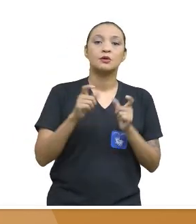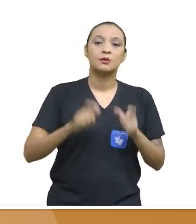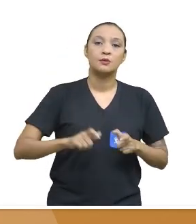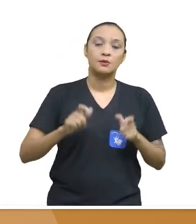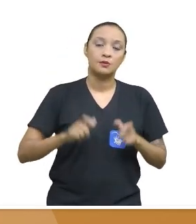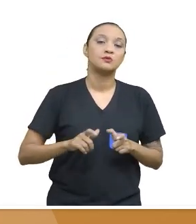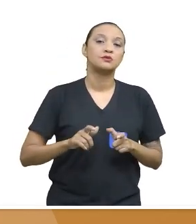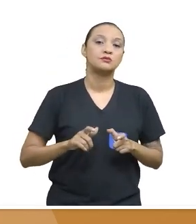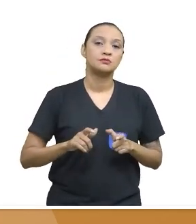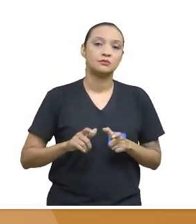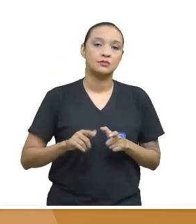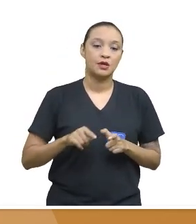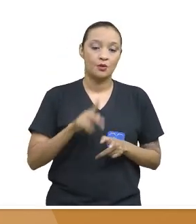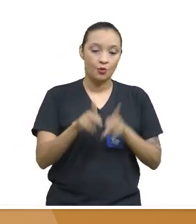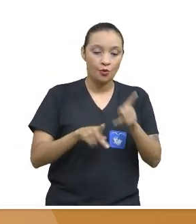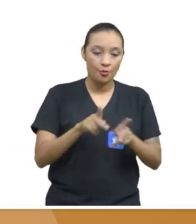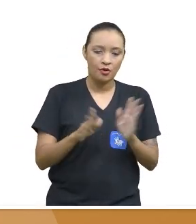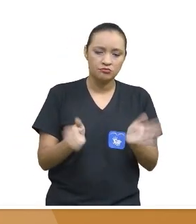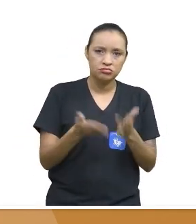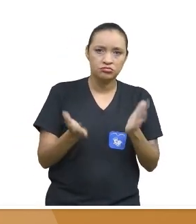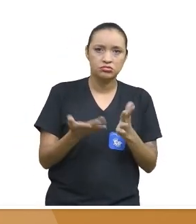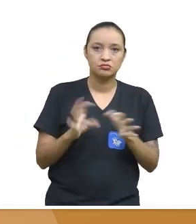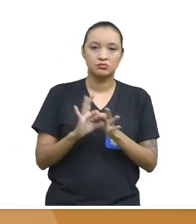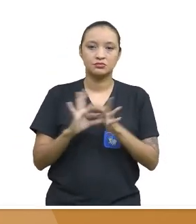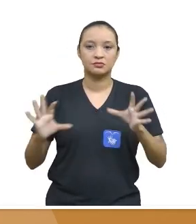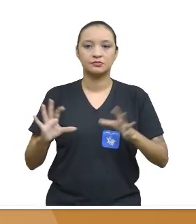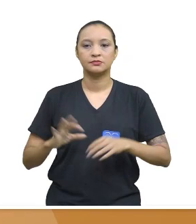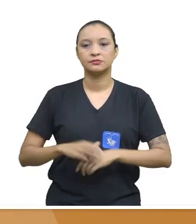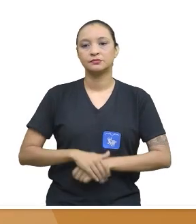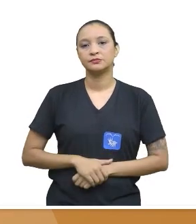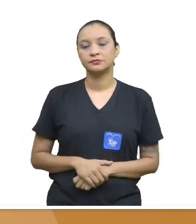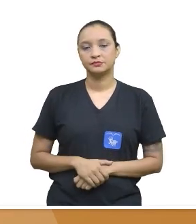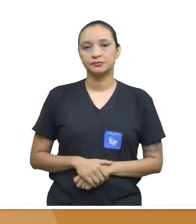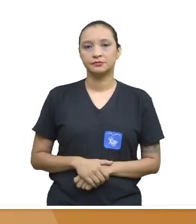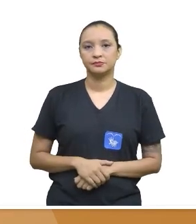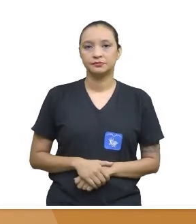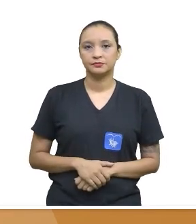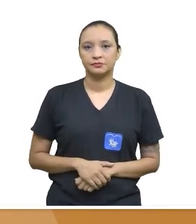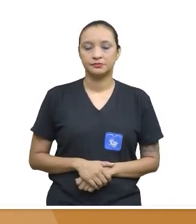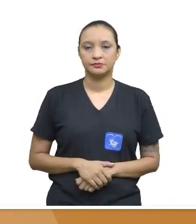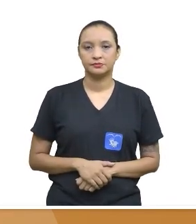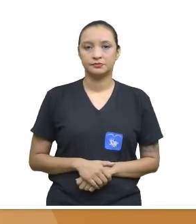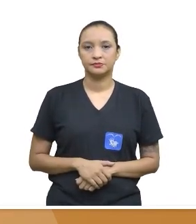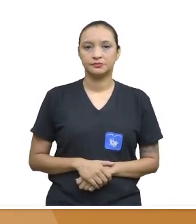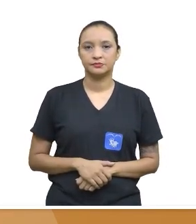a fazer com que essas nações se tornem independentes.